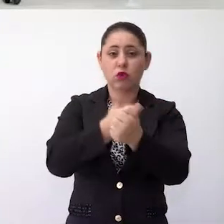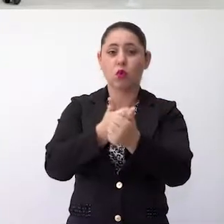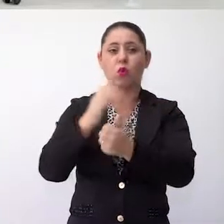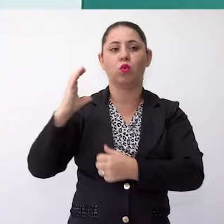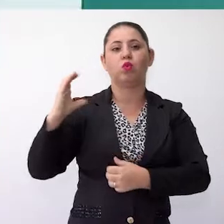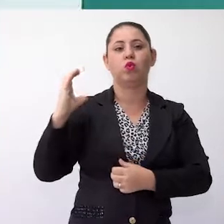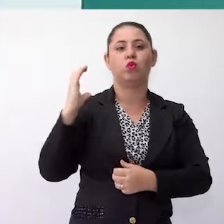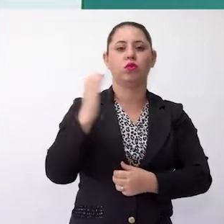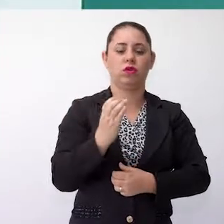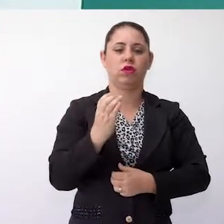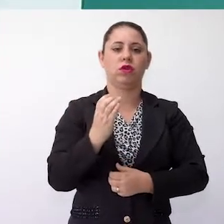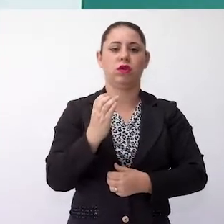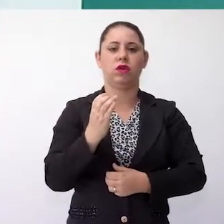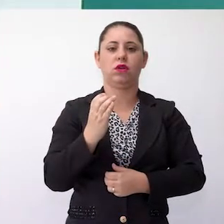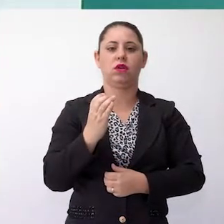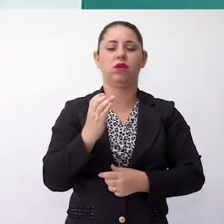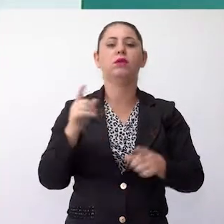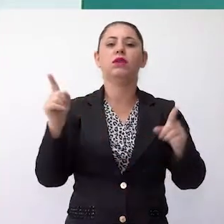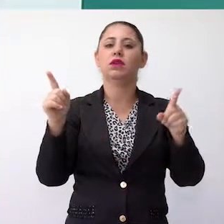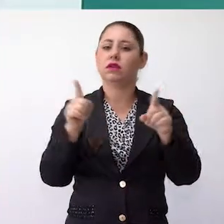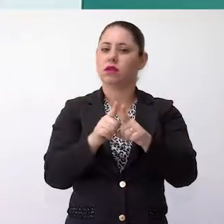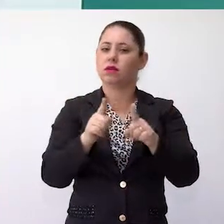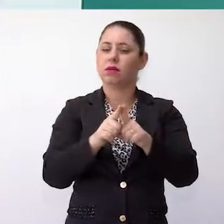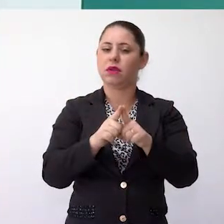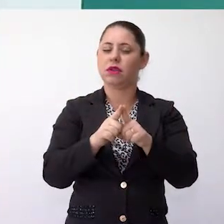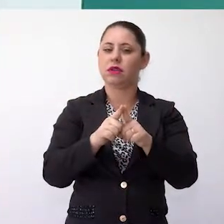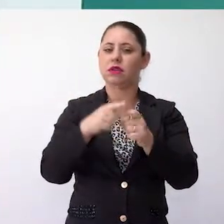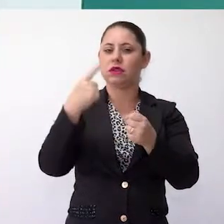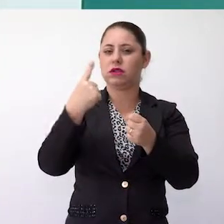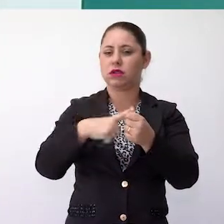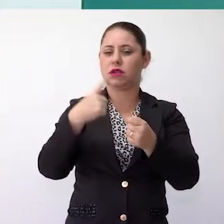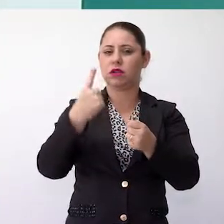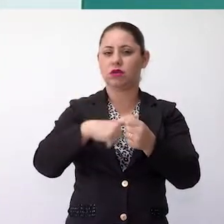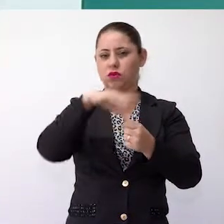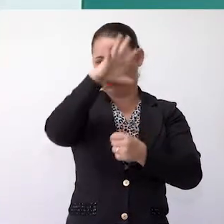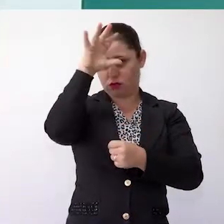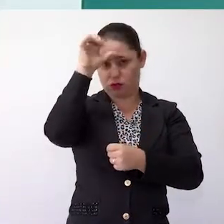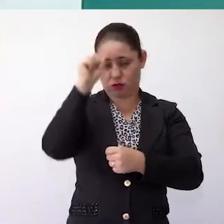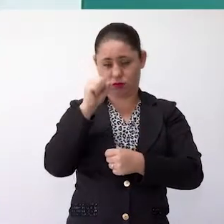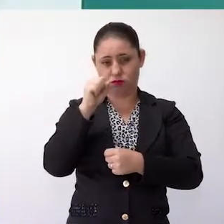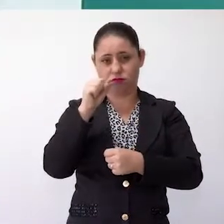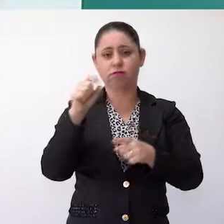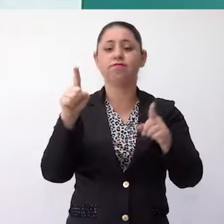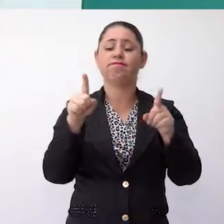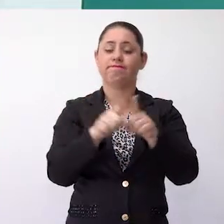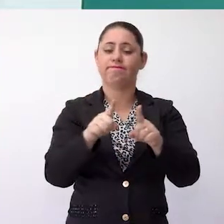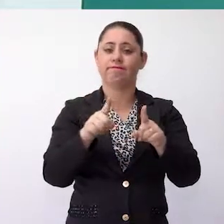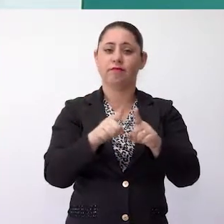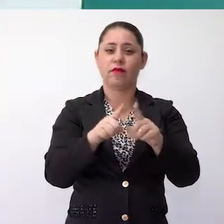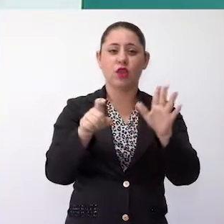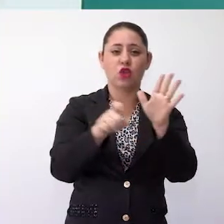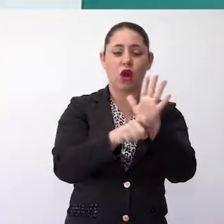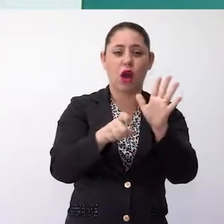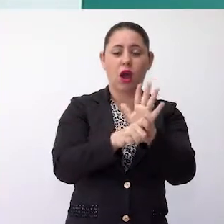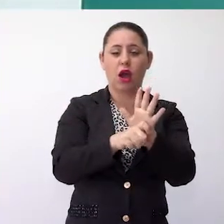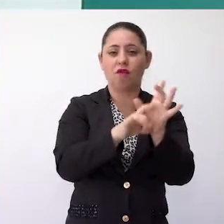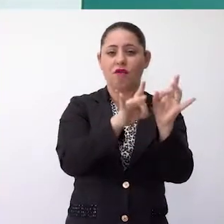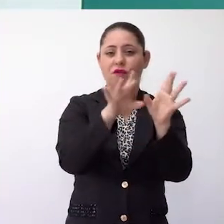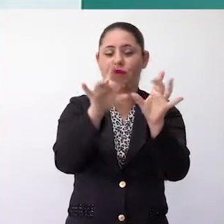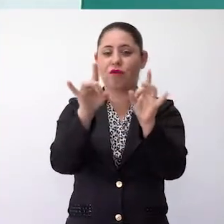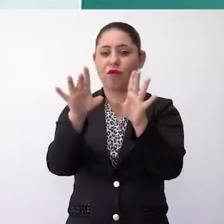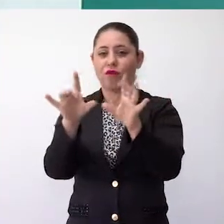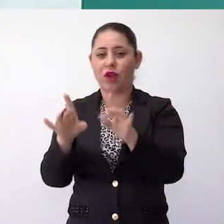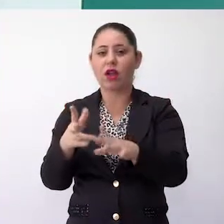crimes transfronteiriços, né, e também no interior do estado, nas regiões de divisa. Tráficos de entorpecentes, tráfico de arma,